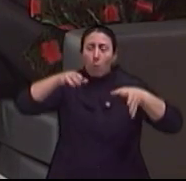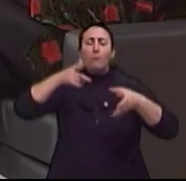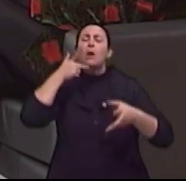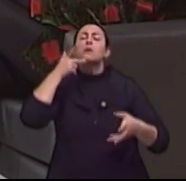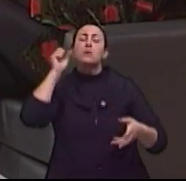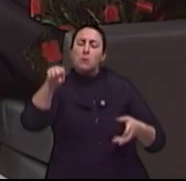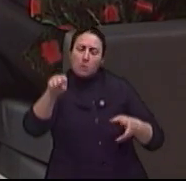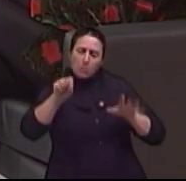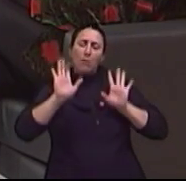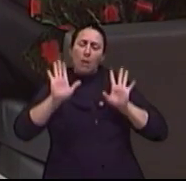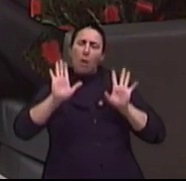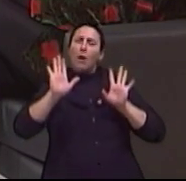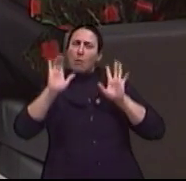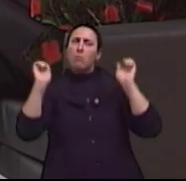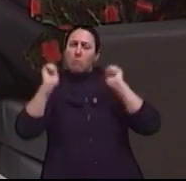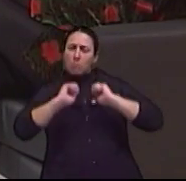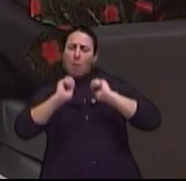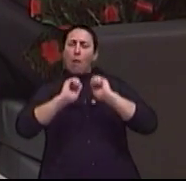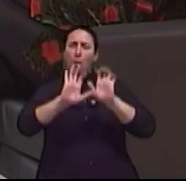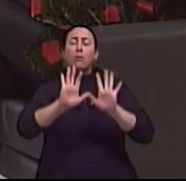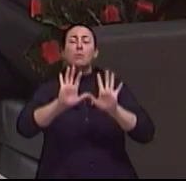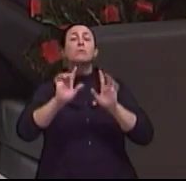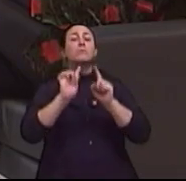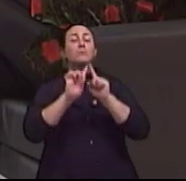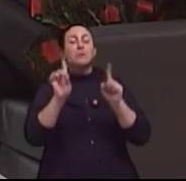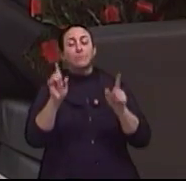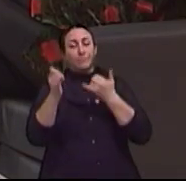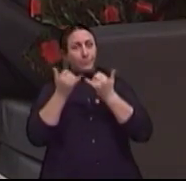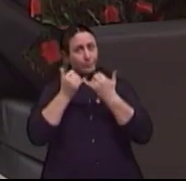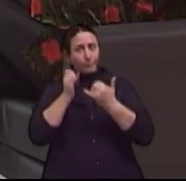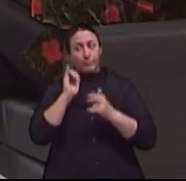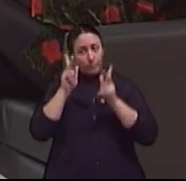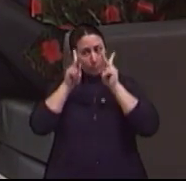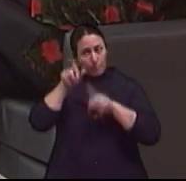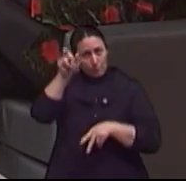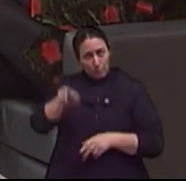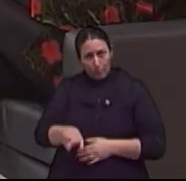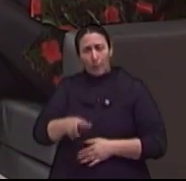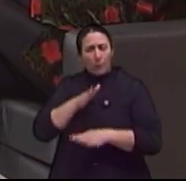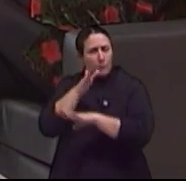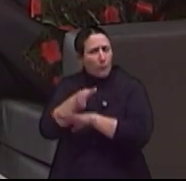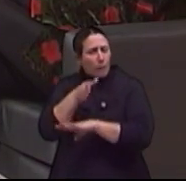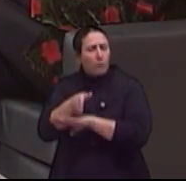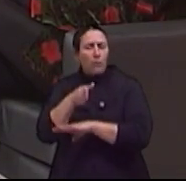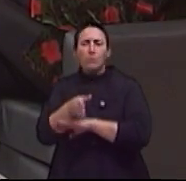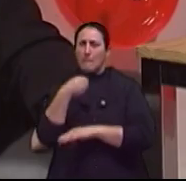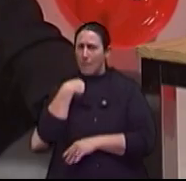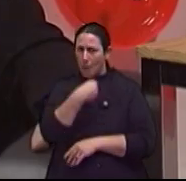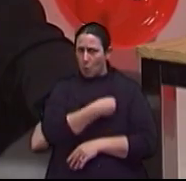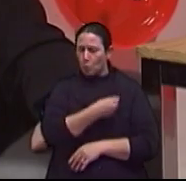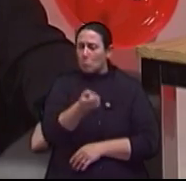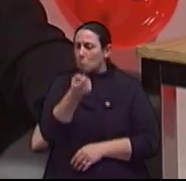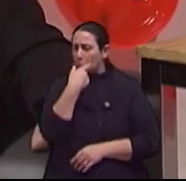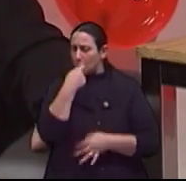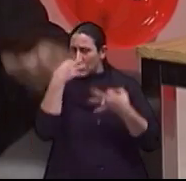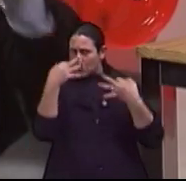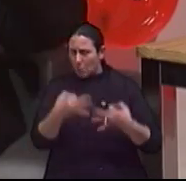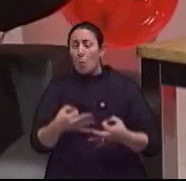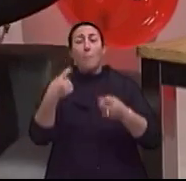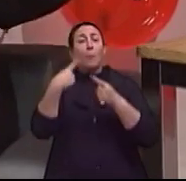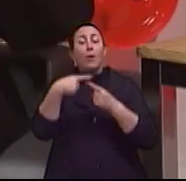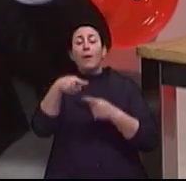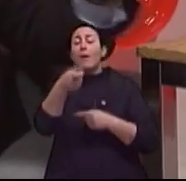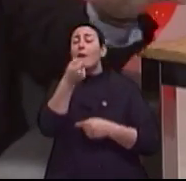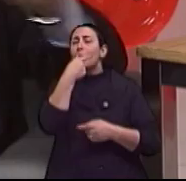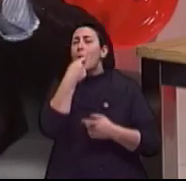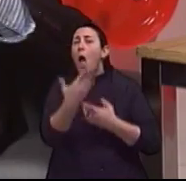o médico dermatologista é feito o tratamento correto via oral local nós temos produtos são vasos dilatadores que